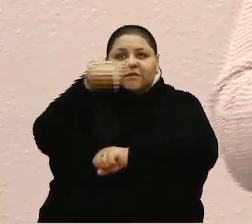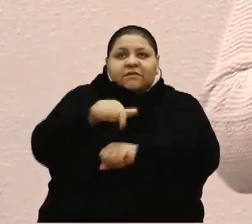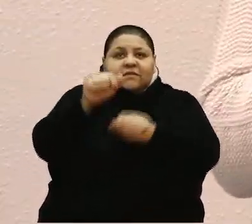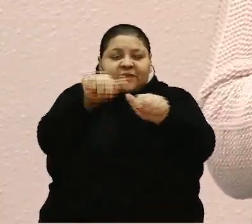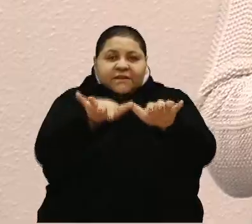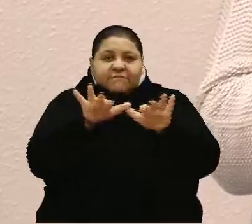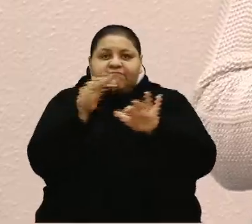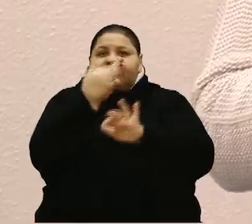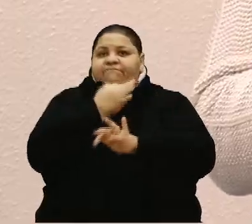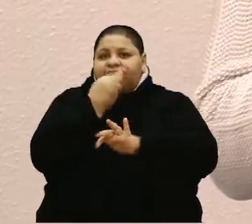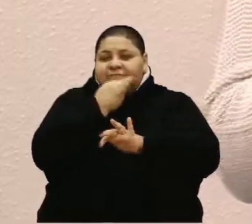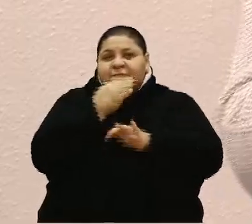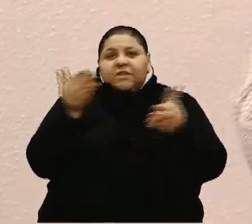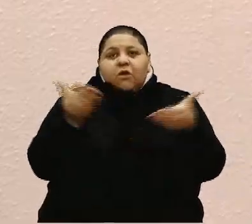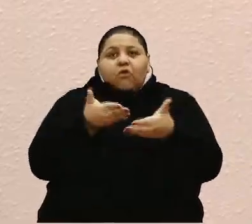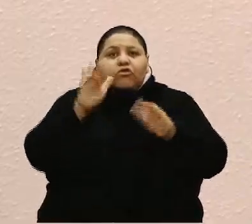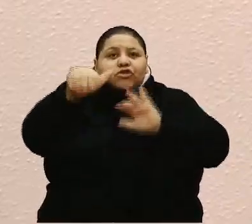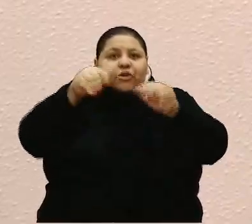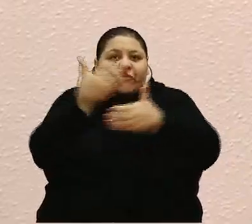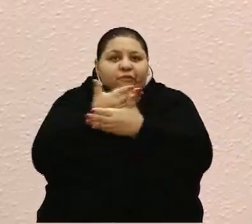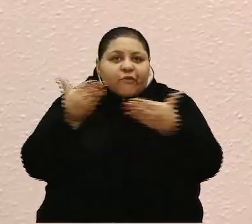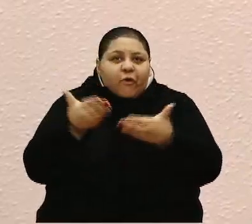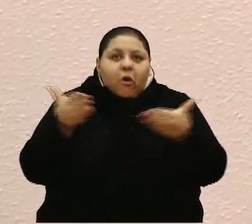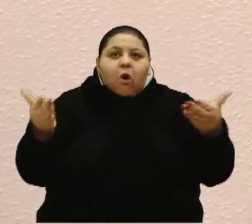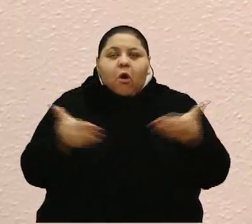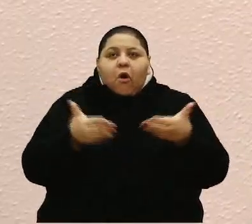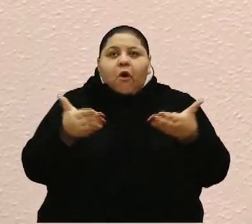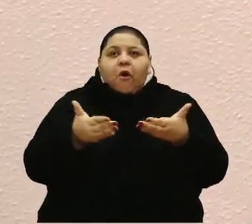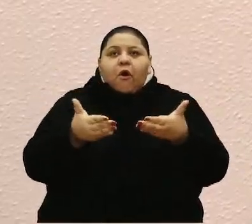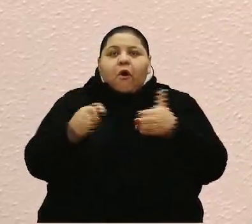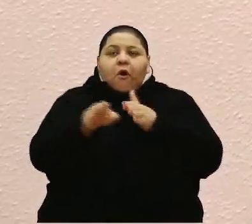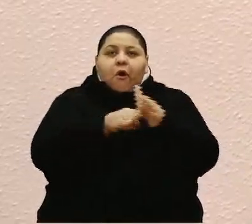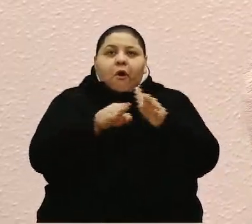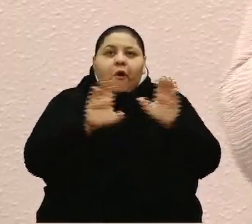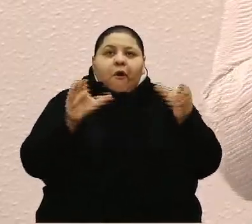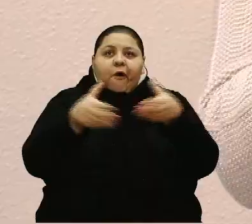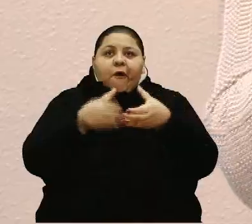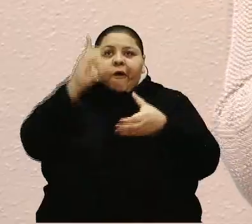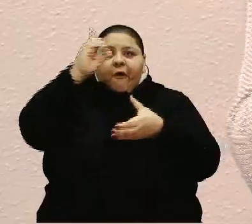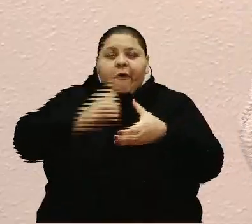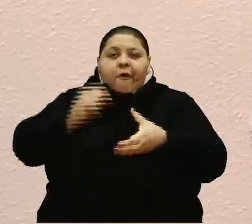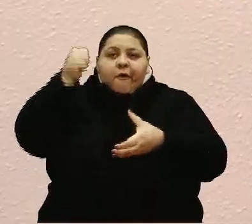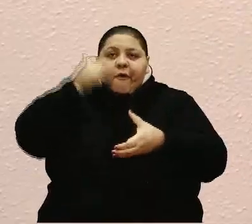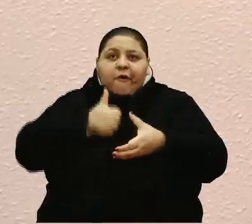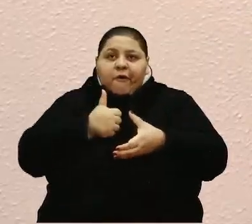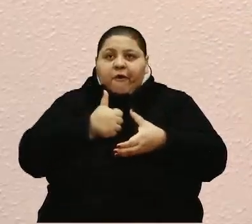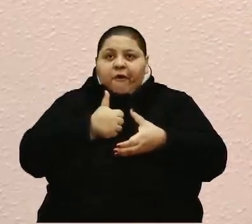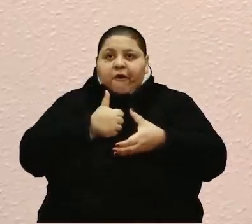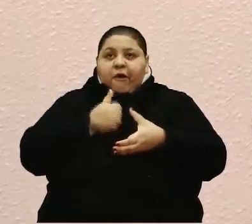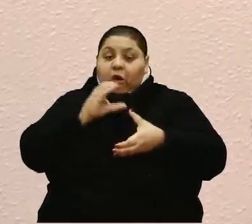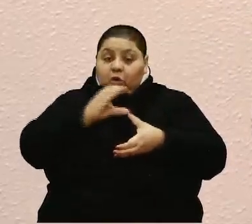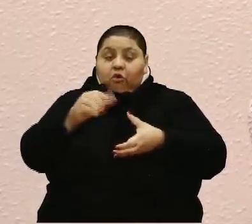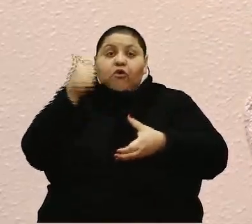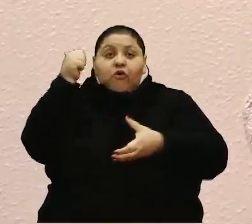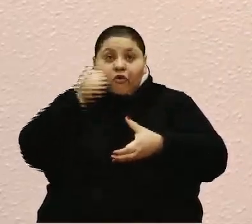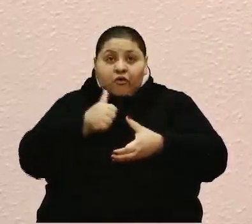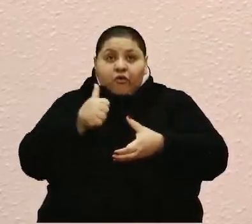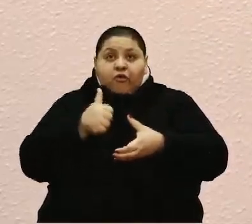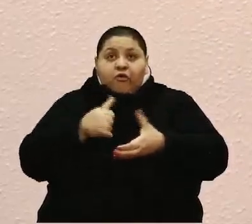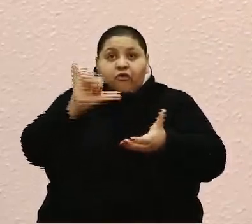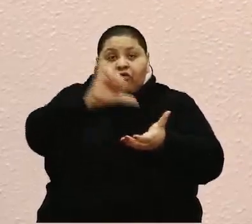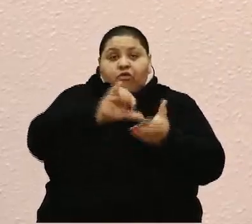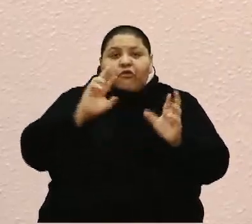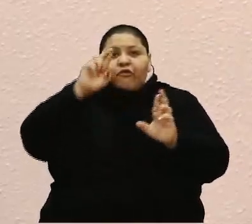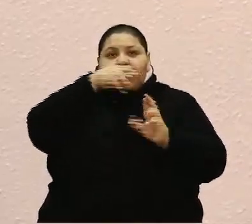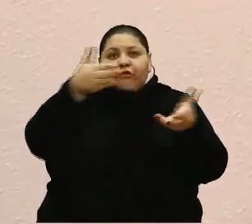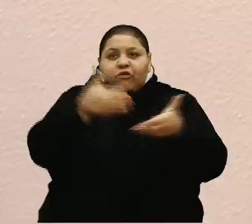dessa casa. Então, deixo o convite para todo mundo. Hoje, o Conselho Municipal dos Direitos da Mulher, a Coordenadoria da Mulher e o Centro de Referência, enfim,